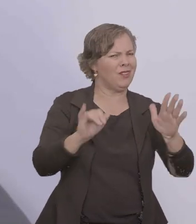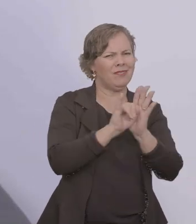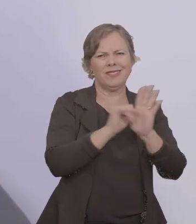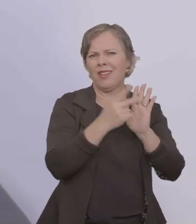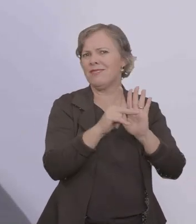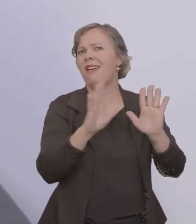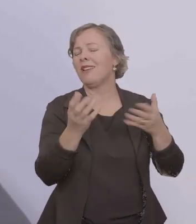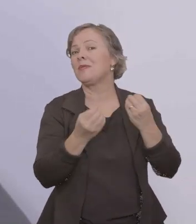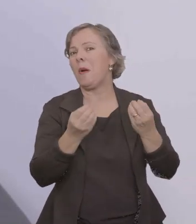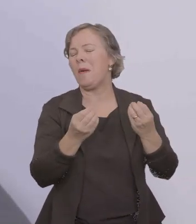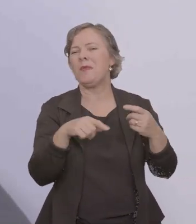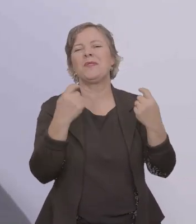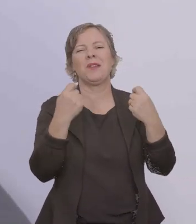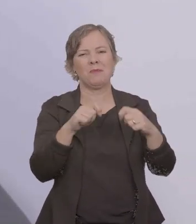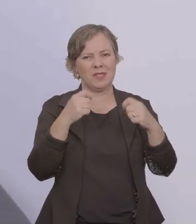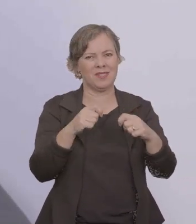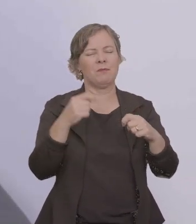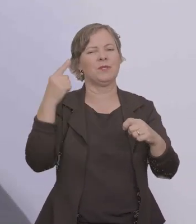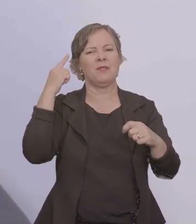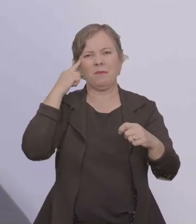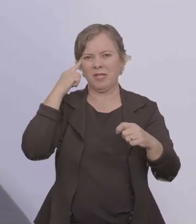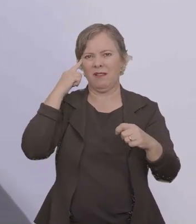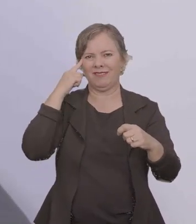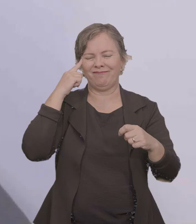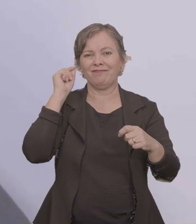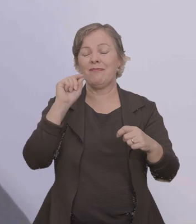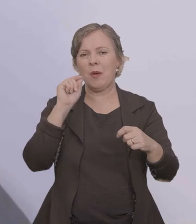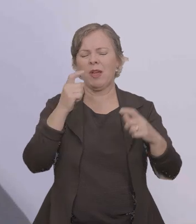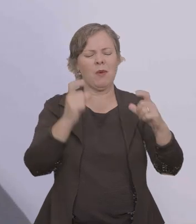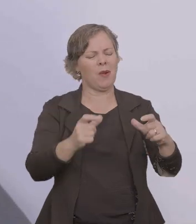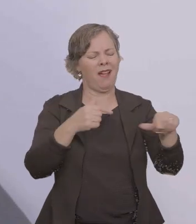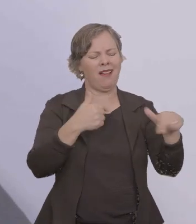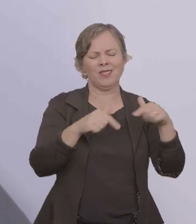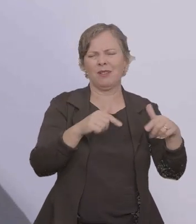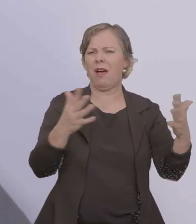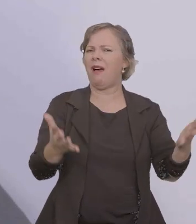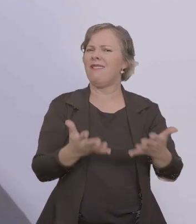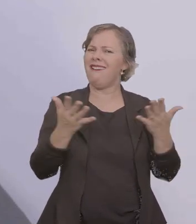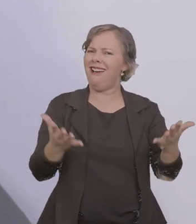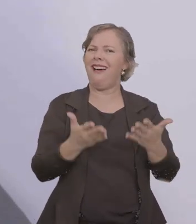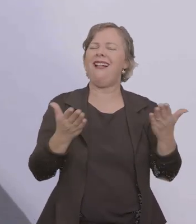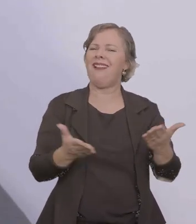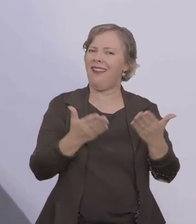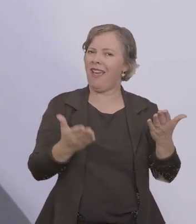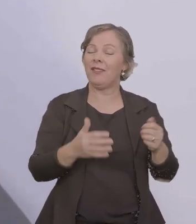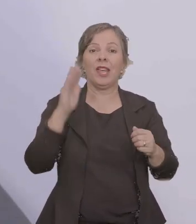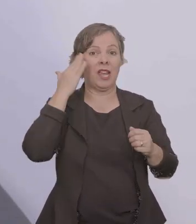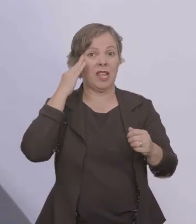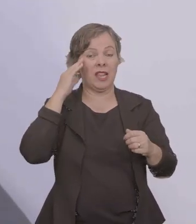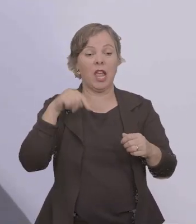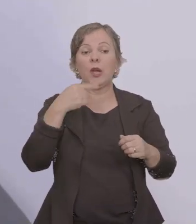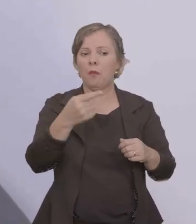agem. Então a gente precisa de ter isso em mente até mesmo para tornar o ambiente organizacional mais leve, né? Entender que o